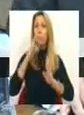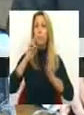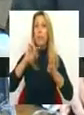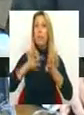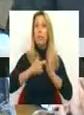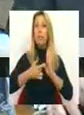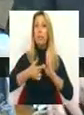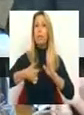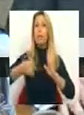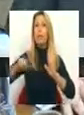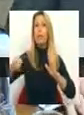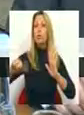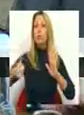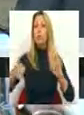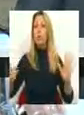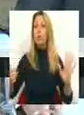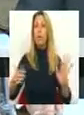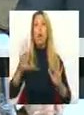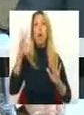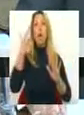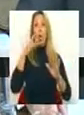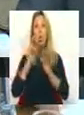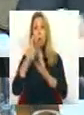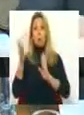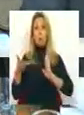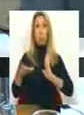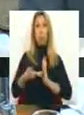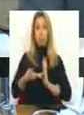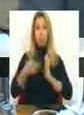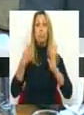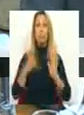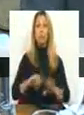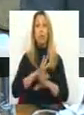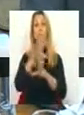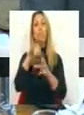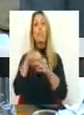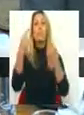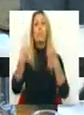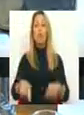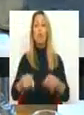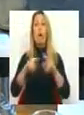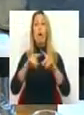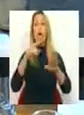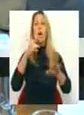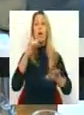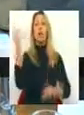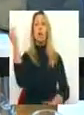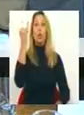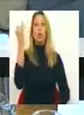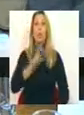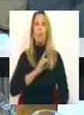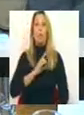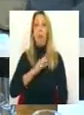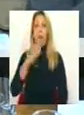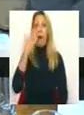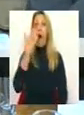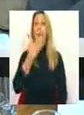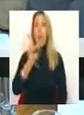sua criação, o alargamento consagrou apenas instituições privadas, alunos de mestrado e cursos de